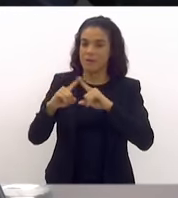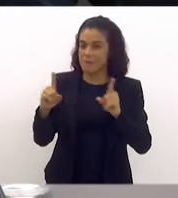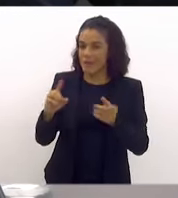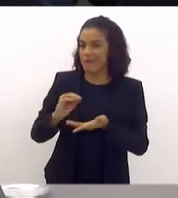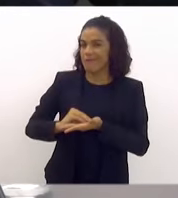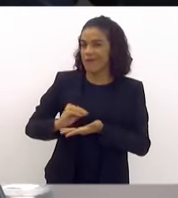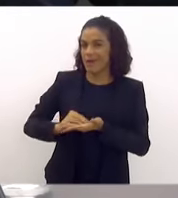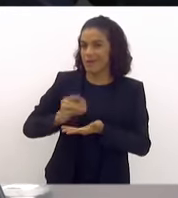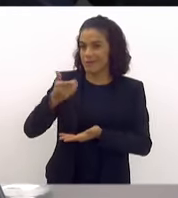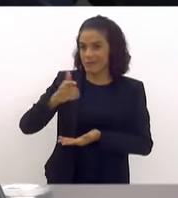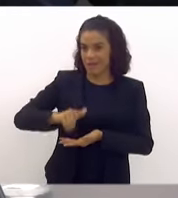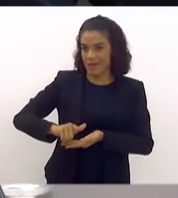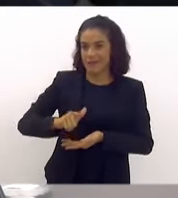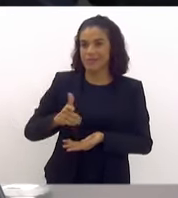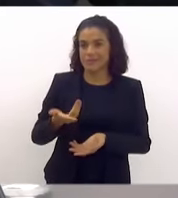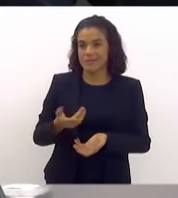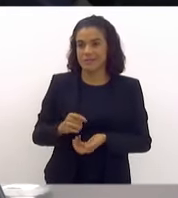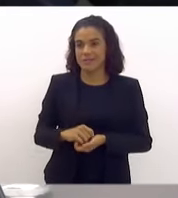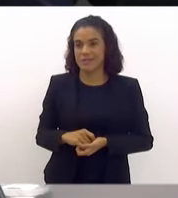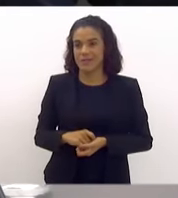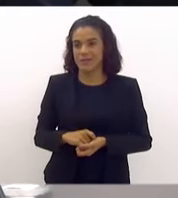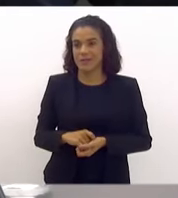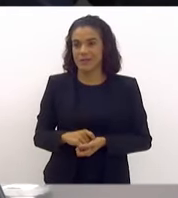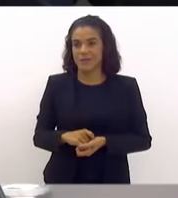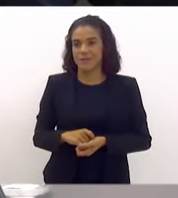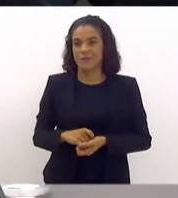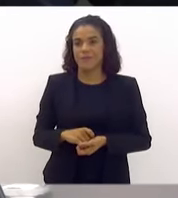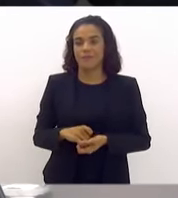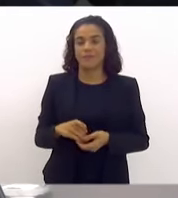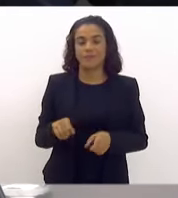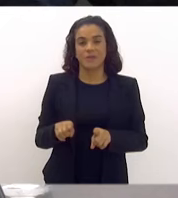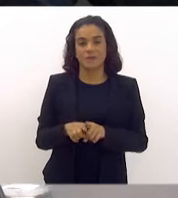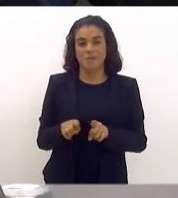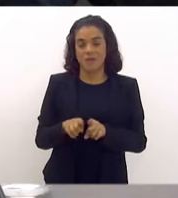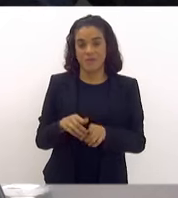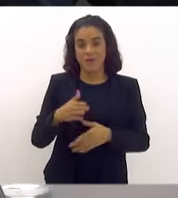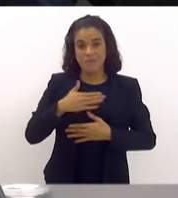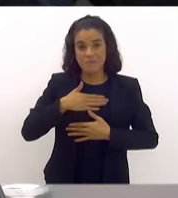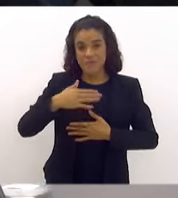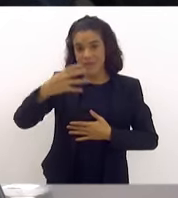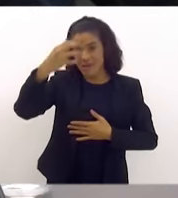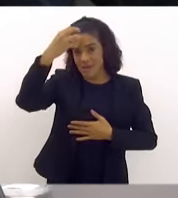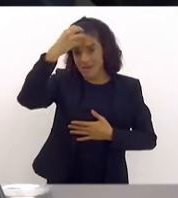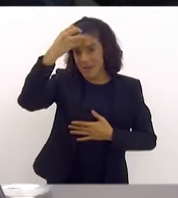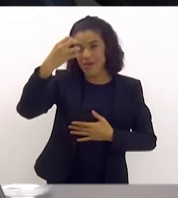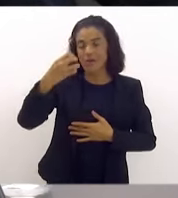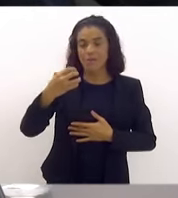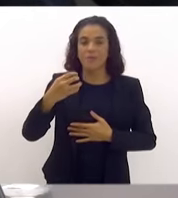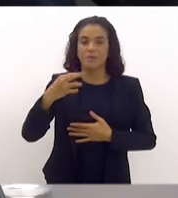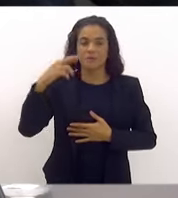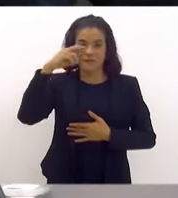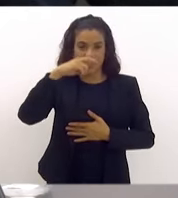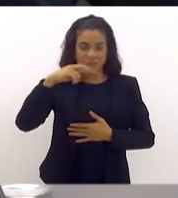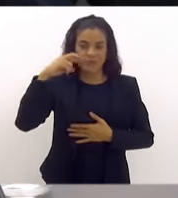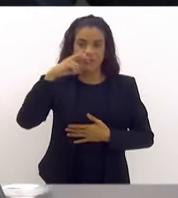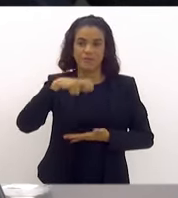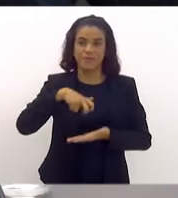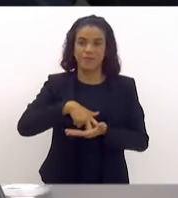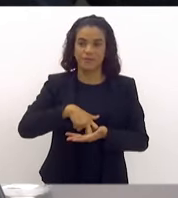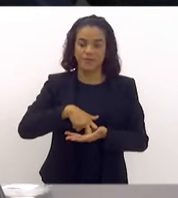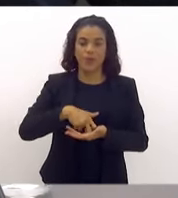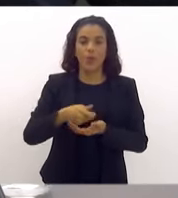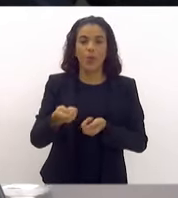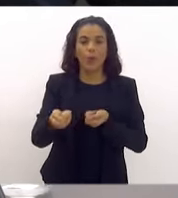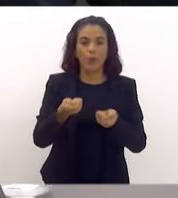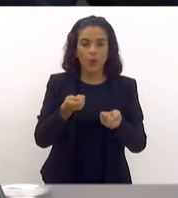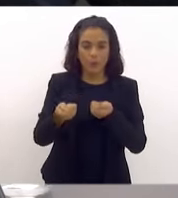e e e aí eu faço essa minha culpa é como promotora de investigação penal relação ao controle externo da